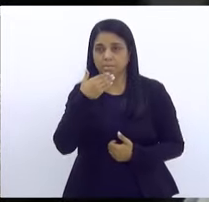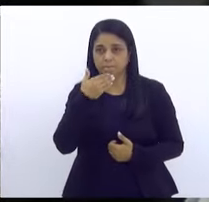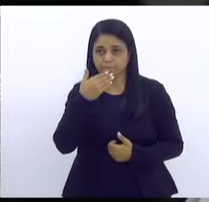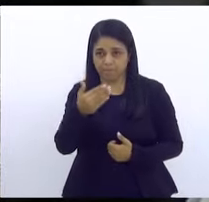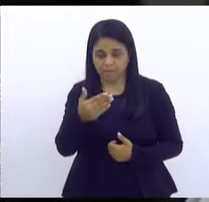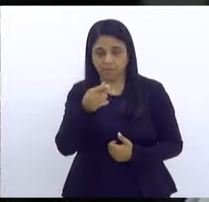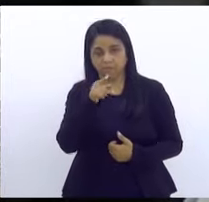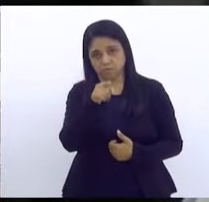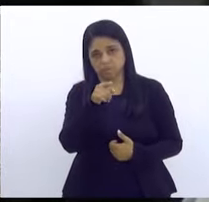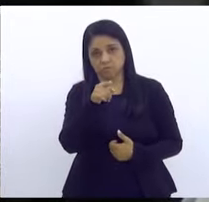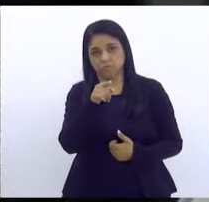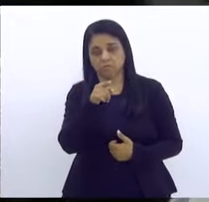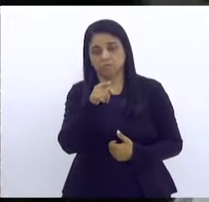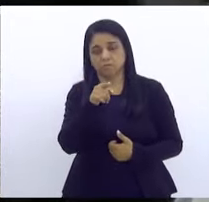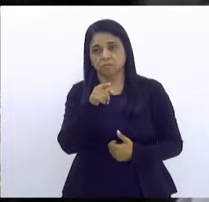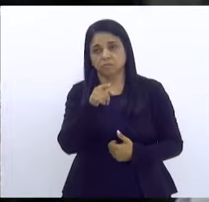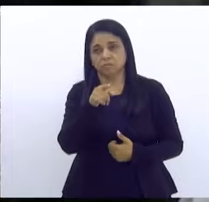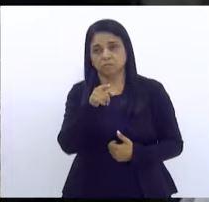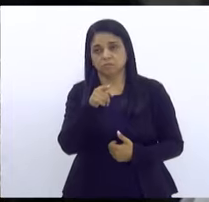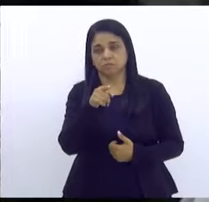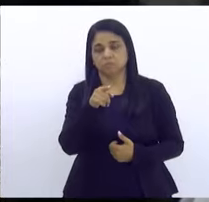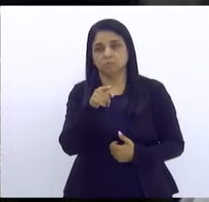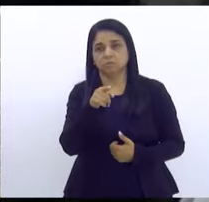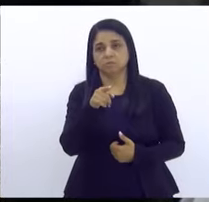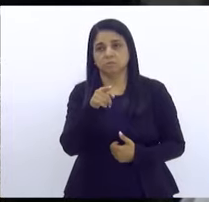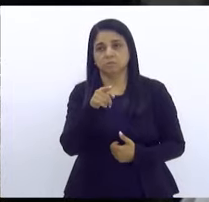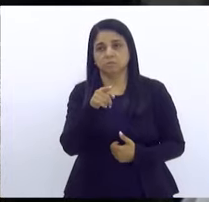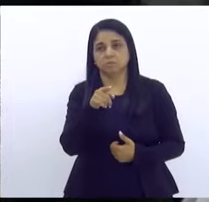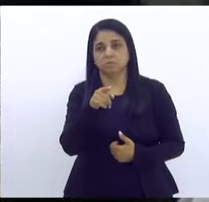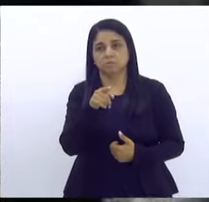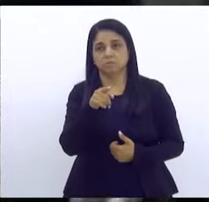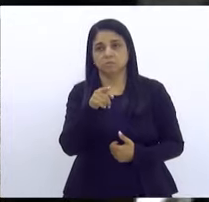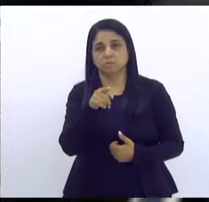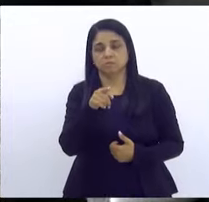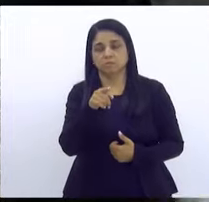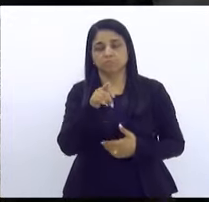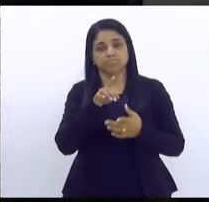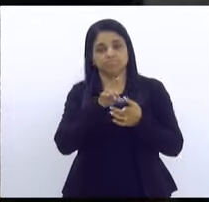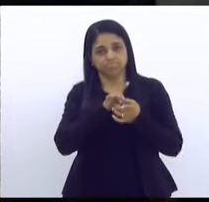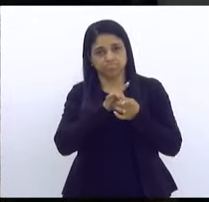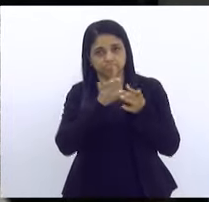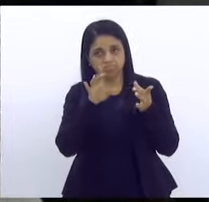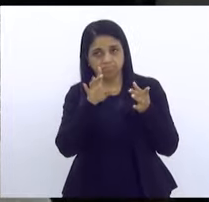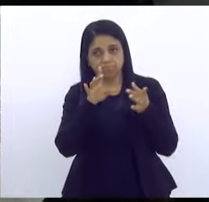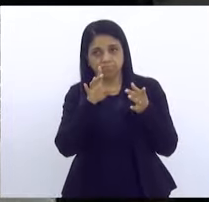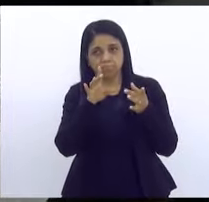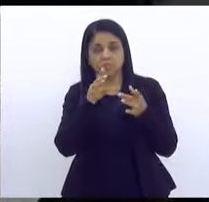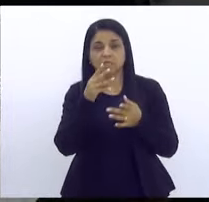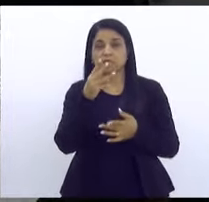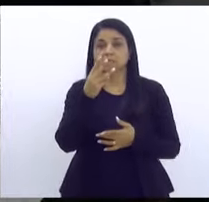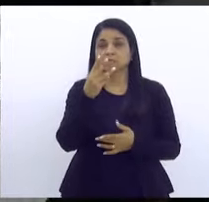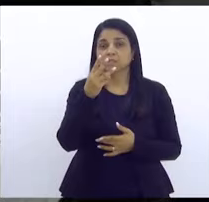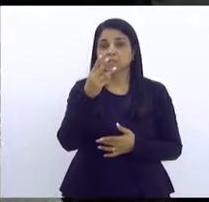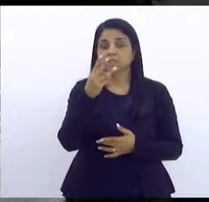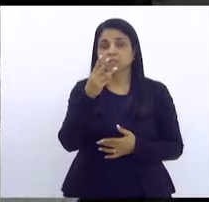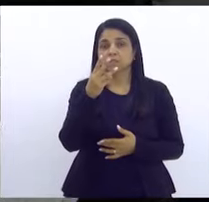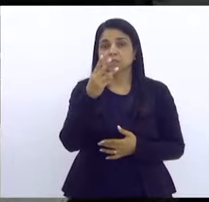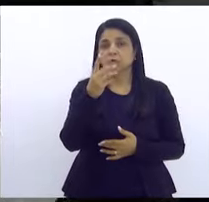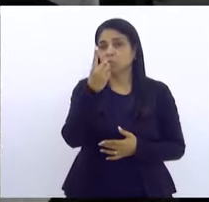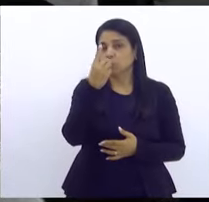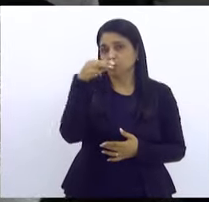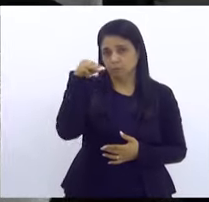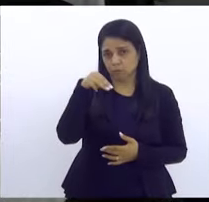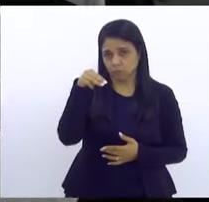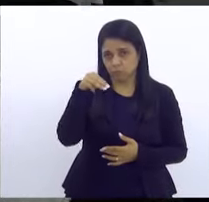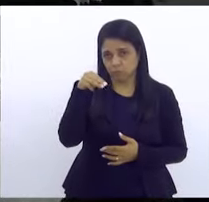pedem a Vossa Excelência o beneplácito de sua permissão de 30 segundos, um minuto apenas,